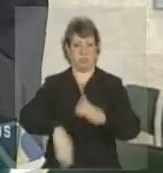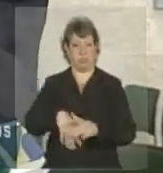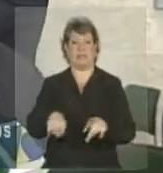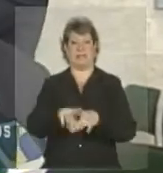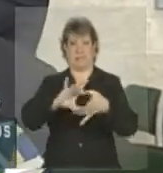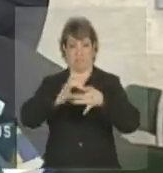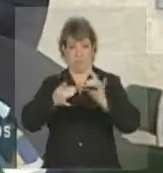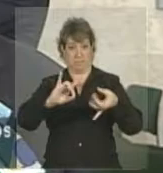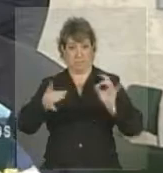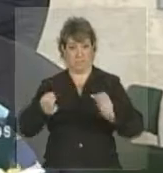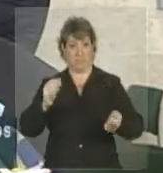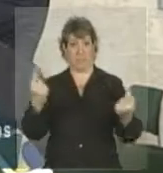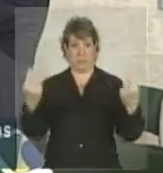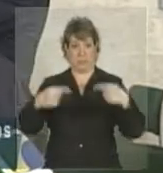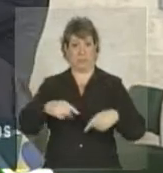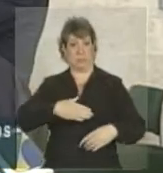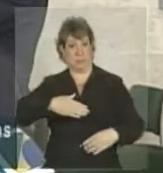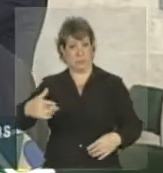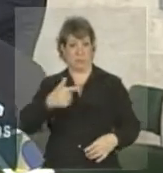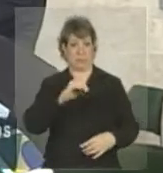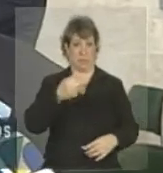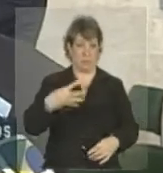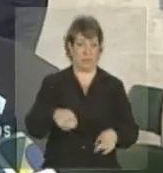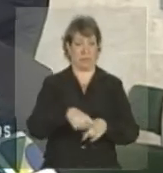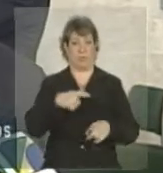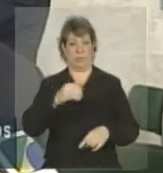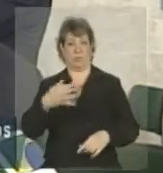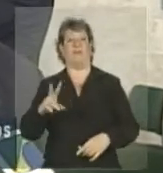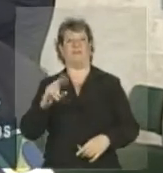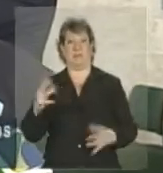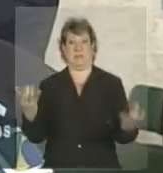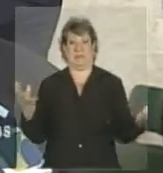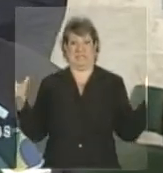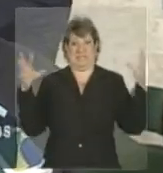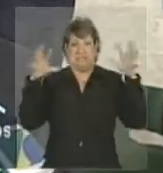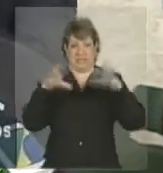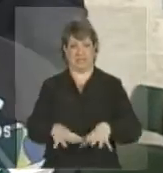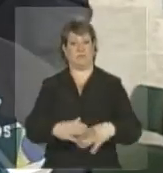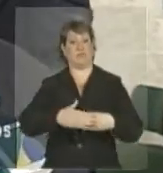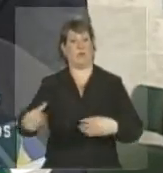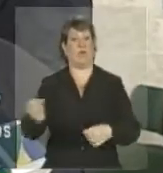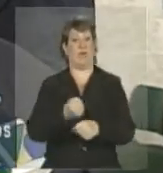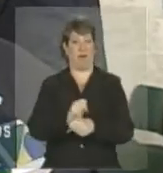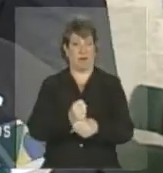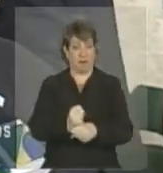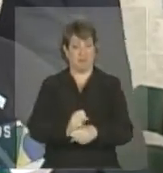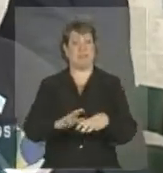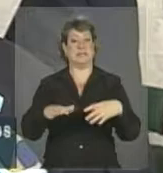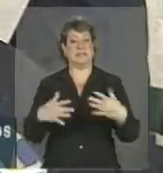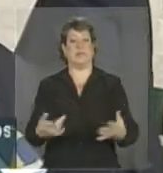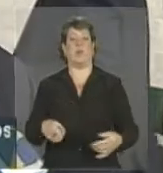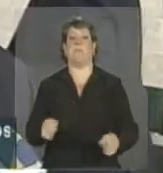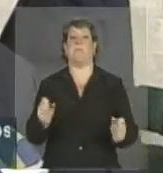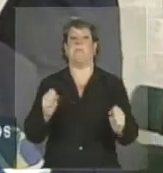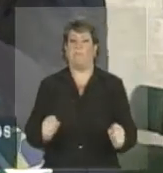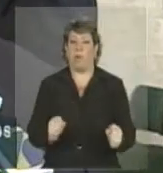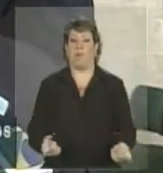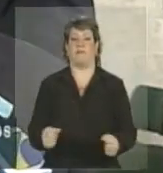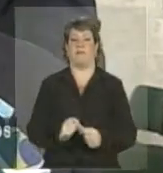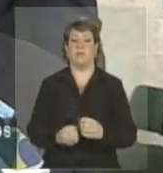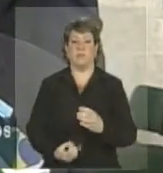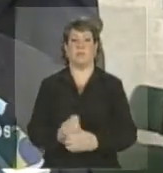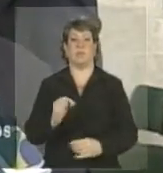um desenvolvimento acelerado nos próximos anos. E poderia se instalar